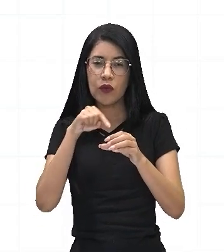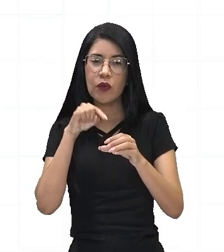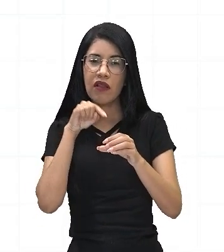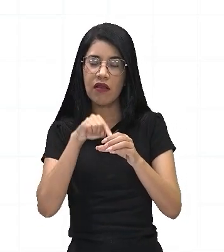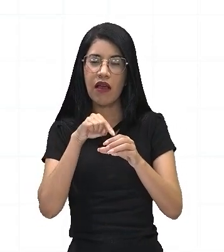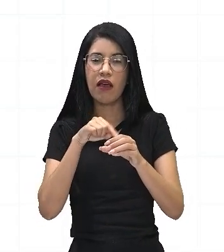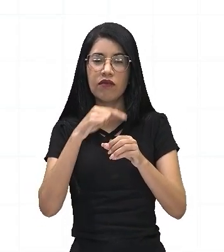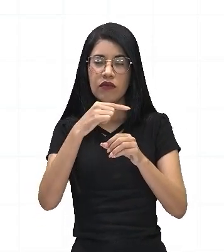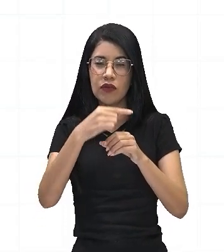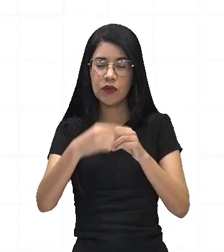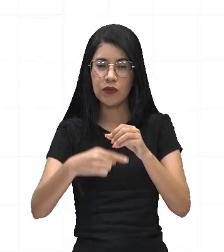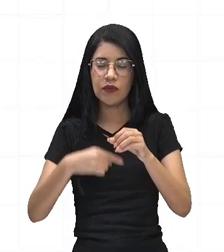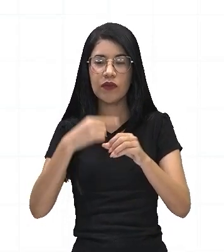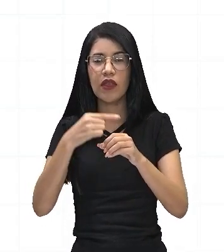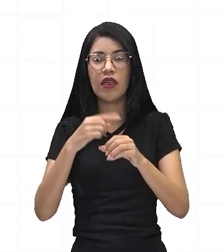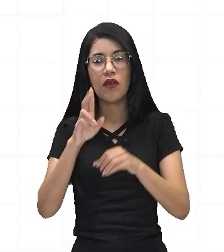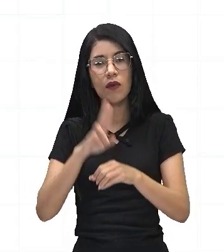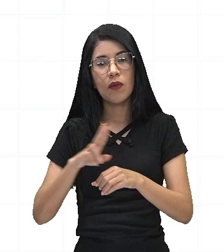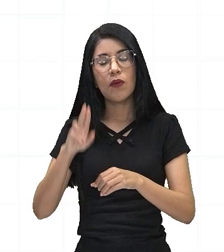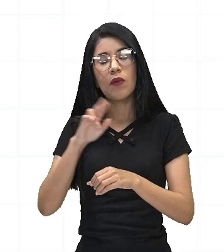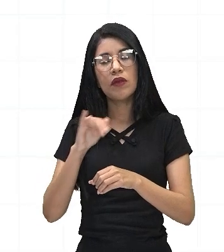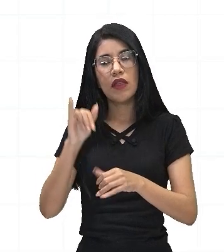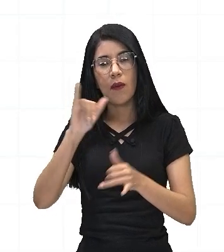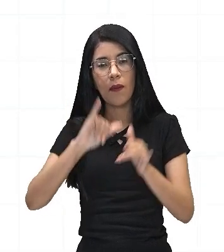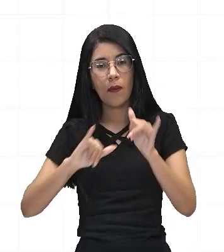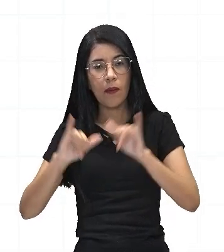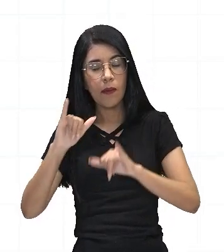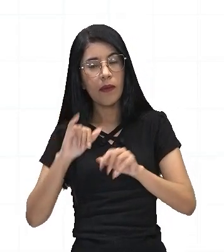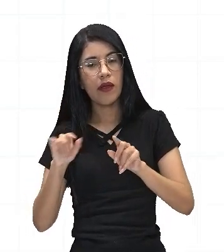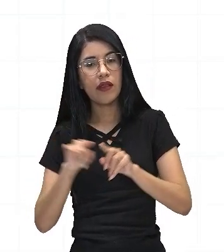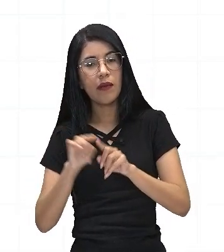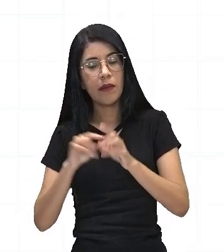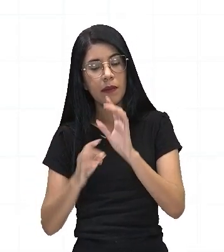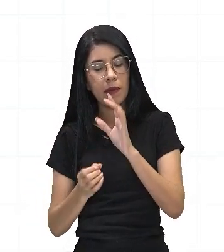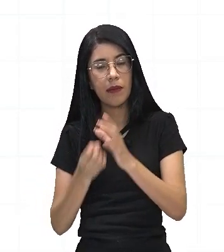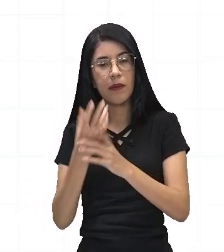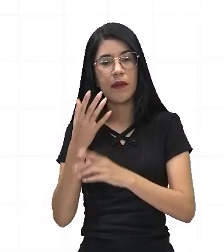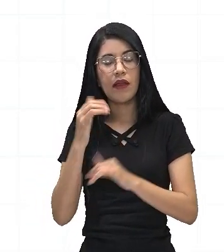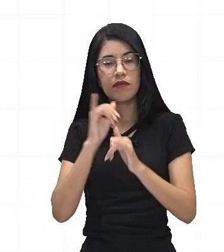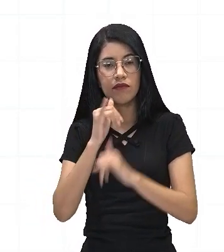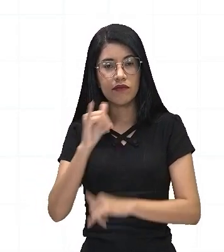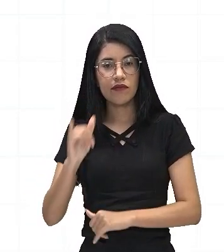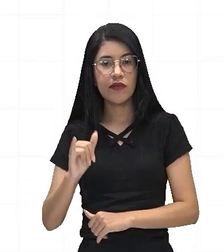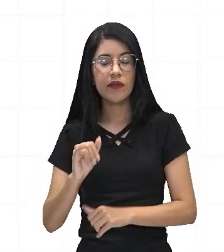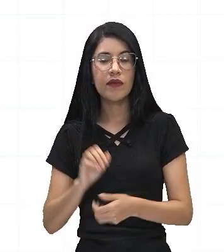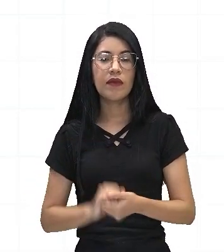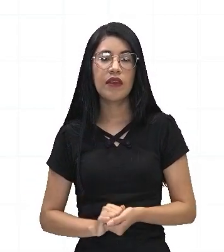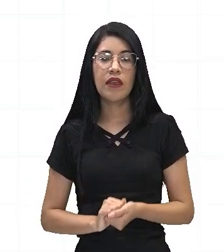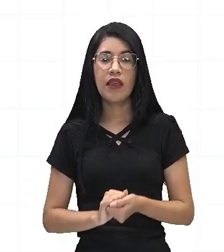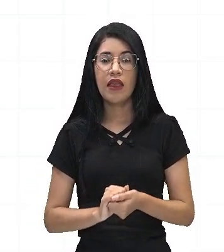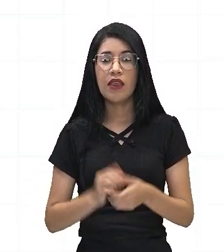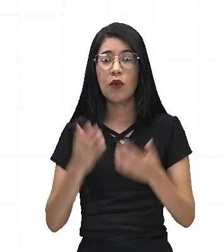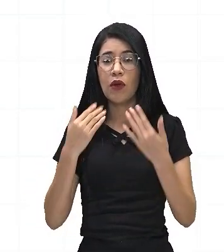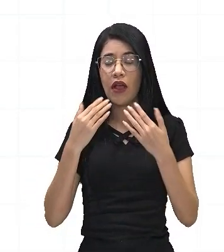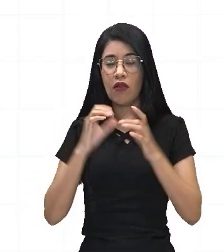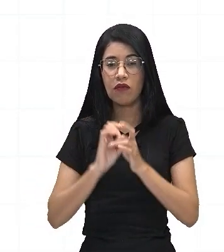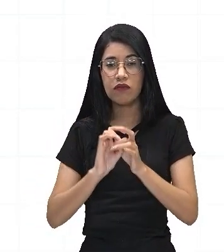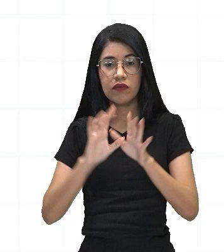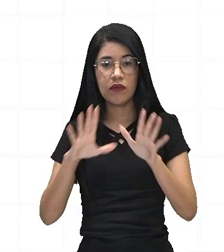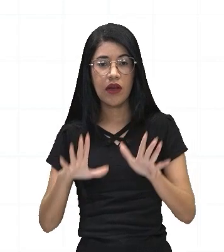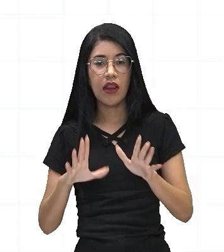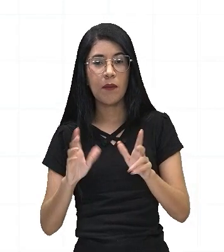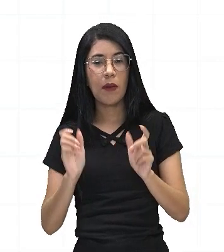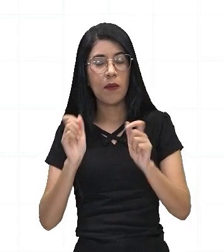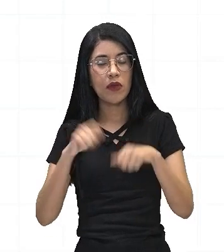vai utilizar aí um elemento químico para poder gerar energia, que ocasiona uma liberação de calor para a produção de uma energia